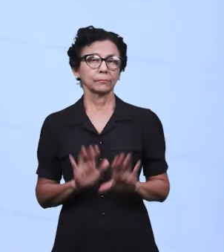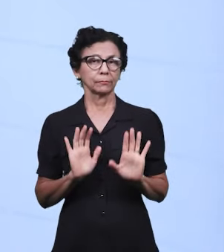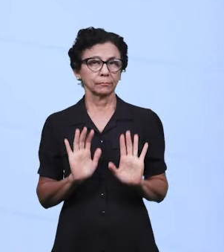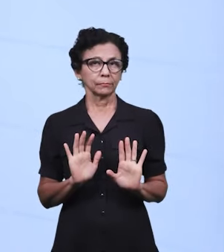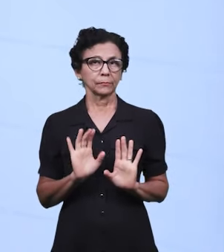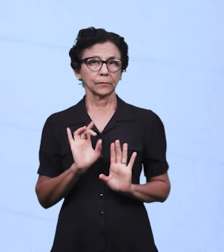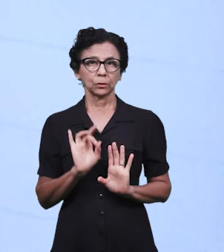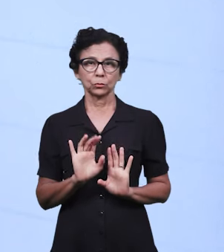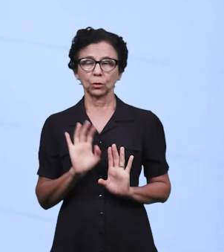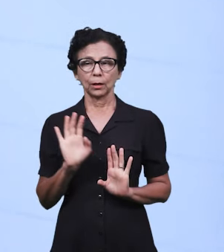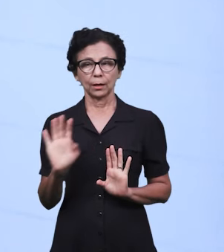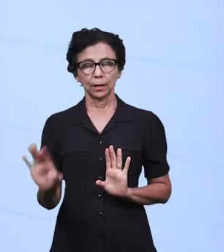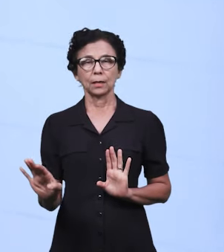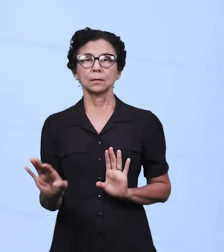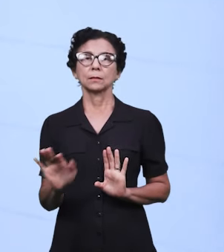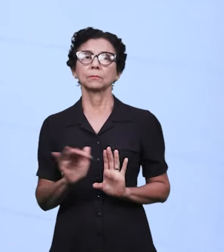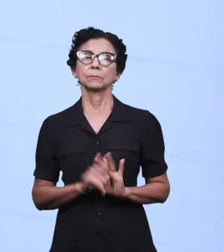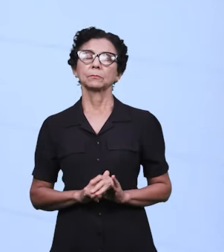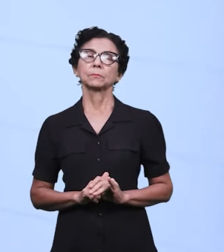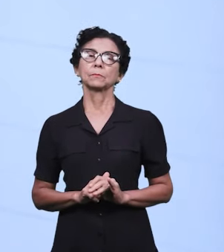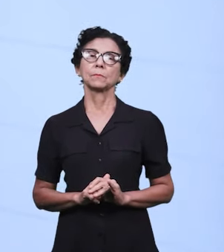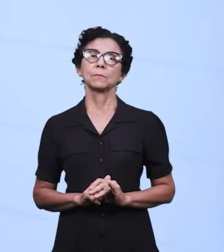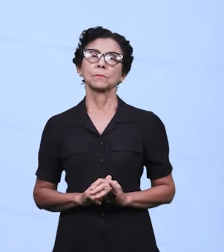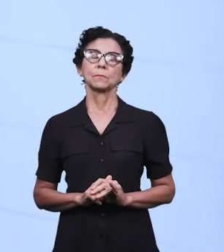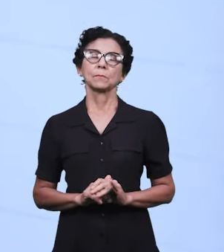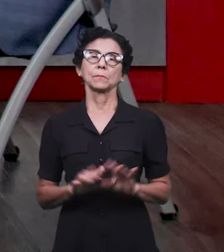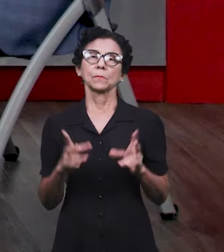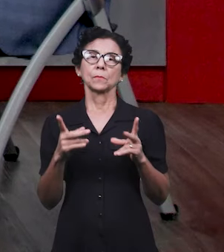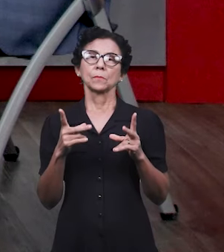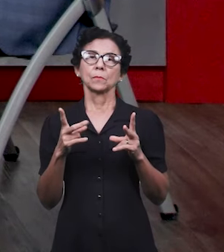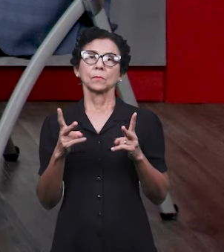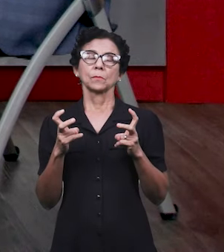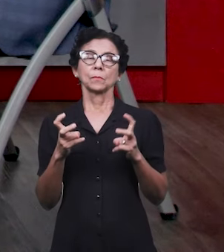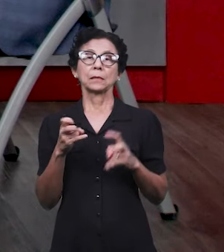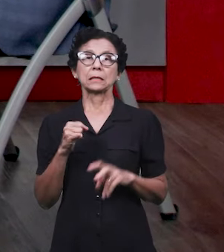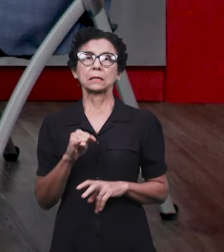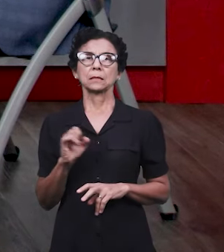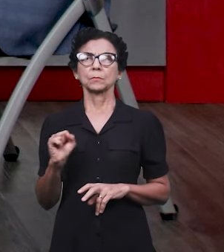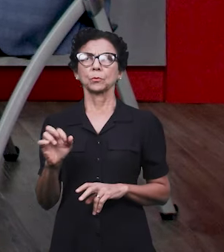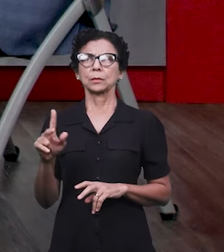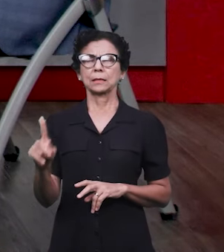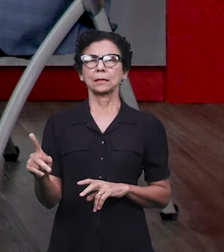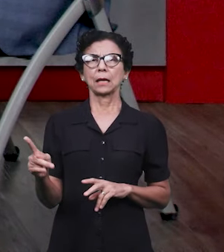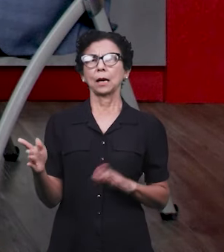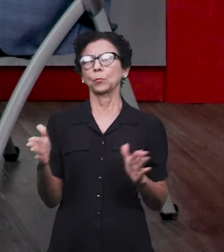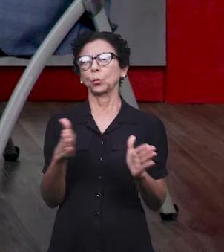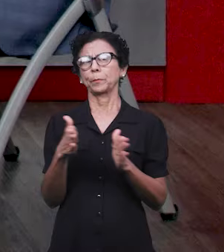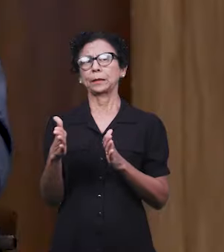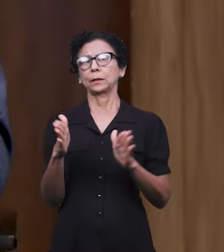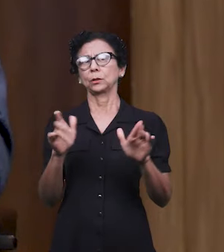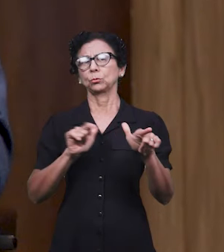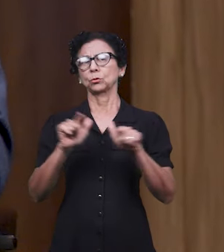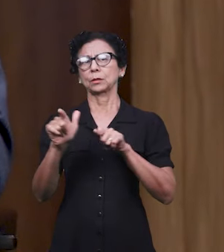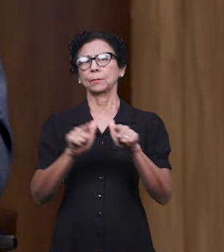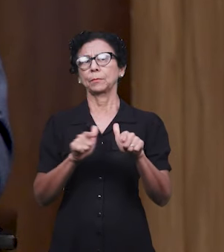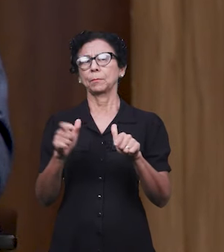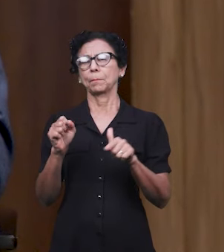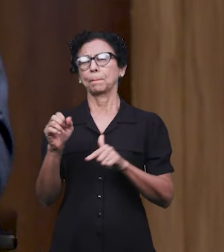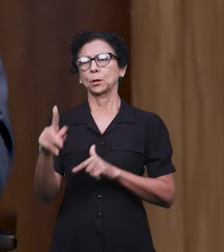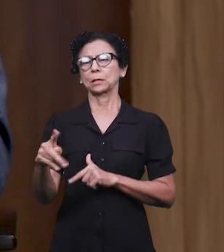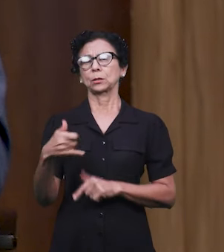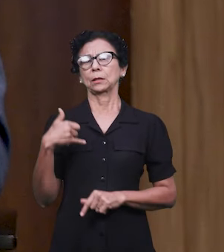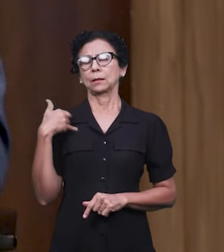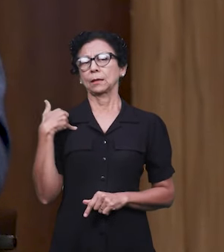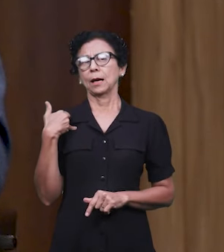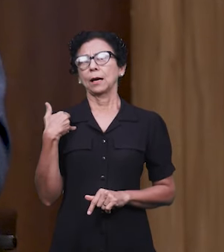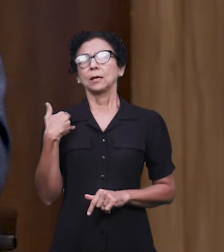exceção que precisa ser observada. Mas se ele se aposentou, né, por tempo de contribuição e por idade, não há nenhum impedimento, Não há